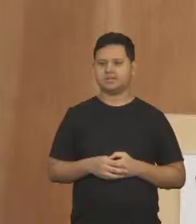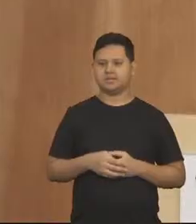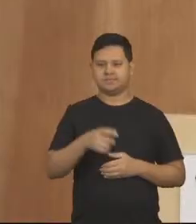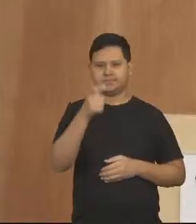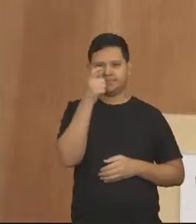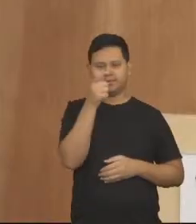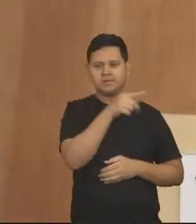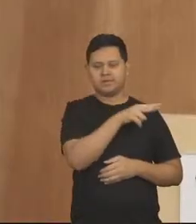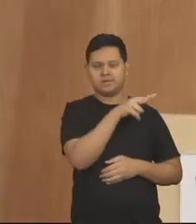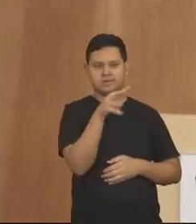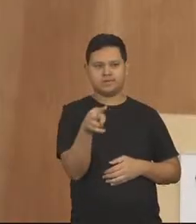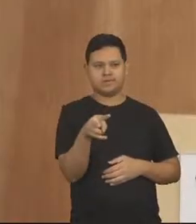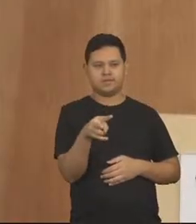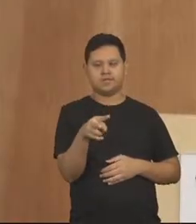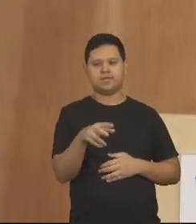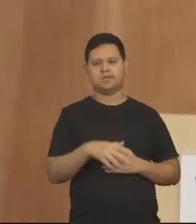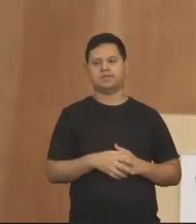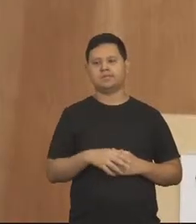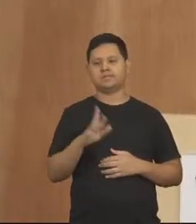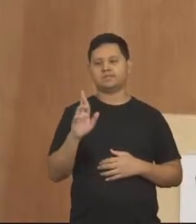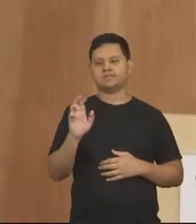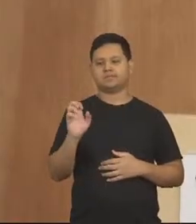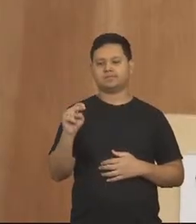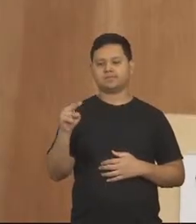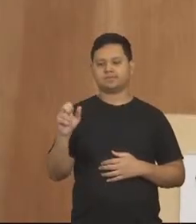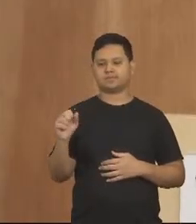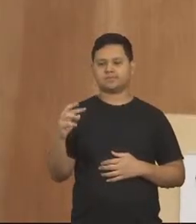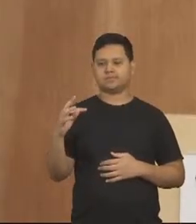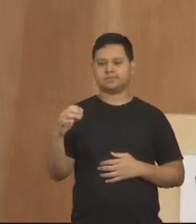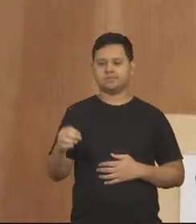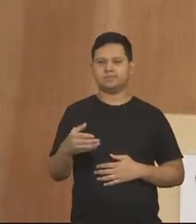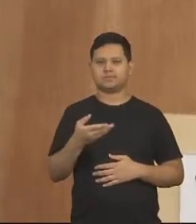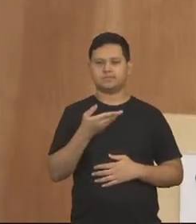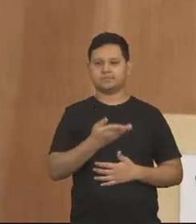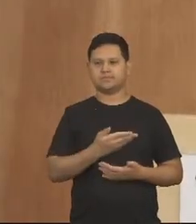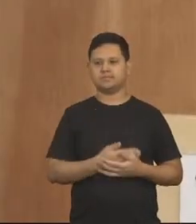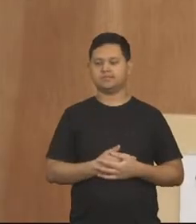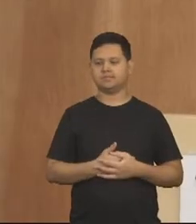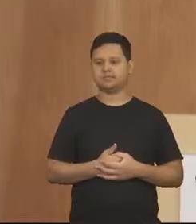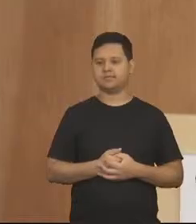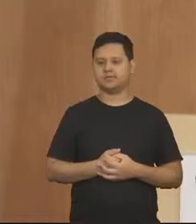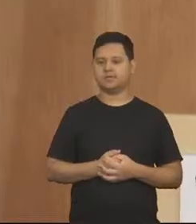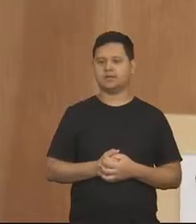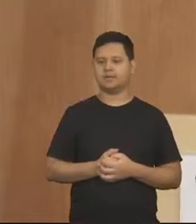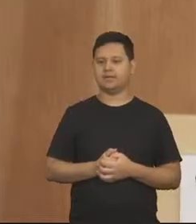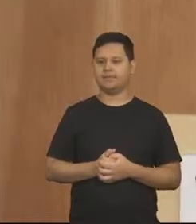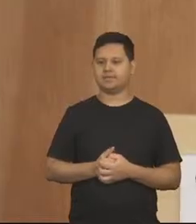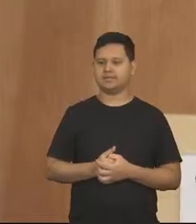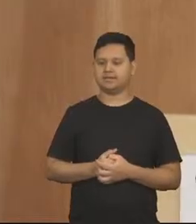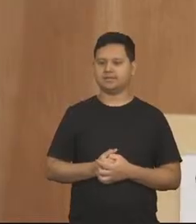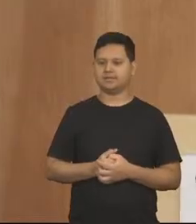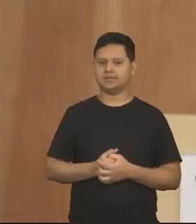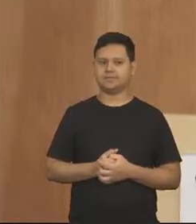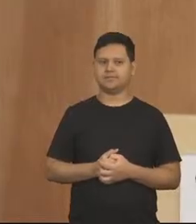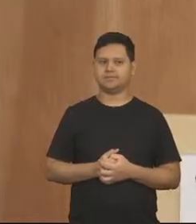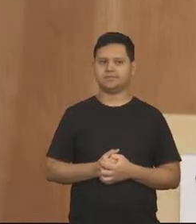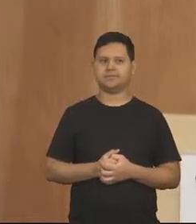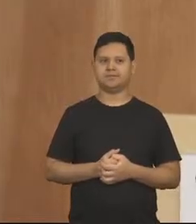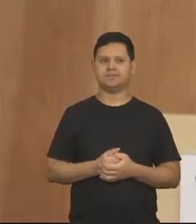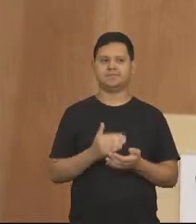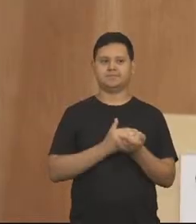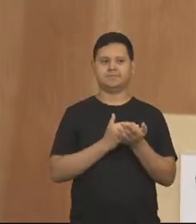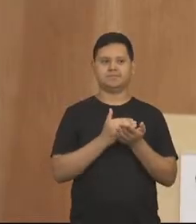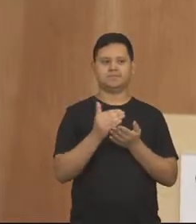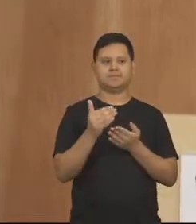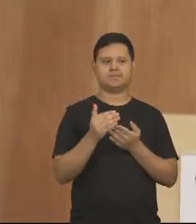em nome do Renato Ratti, cumprimentar todos que estão aqui na galeria. E eu quero